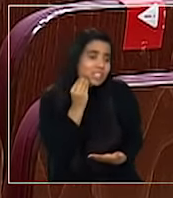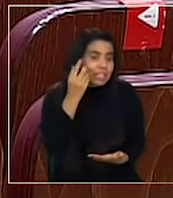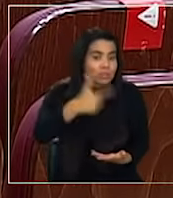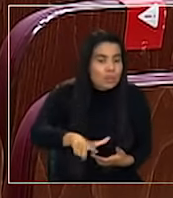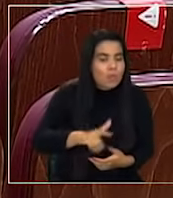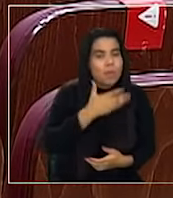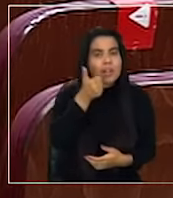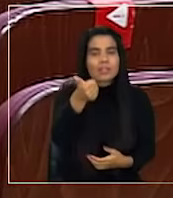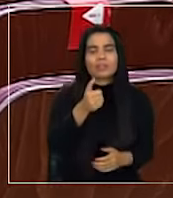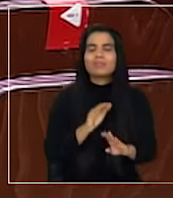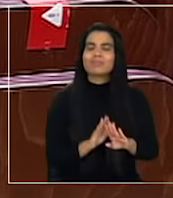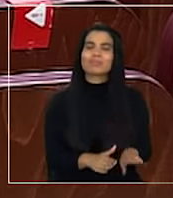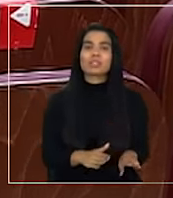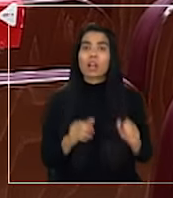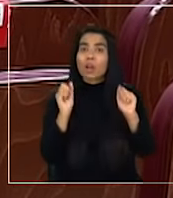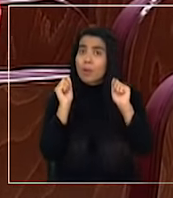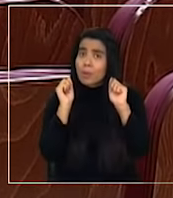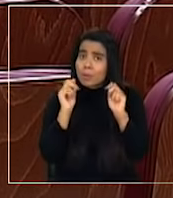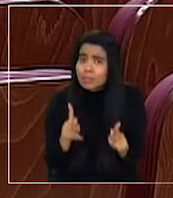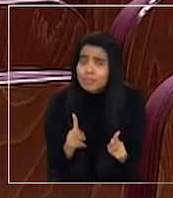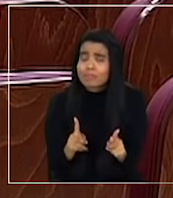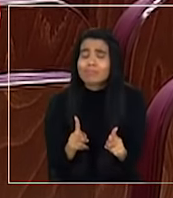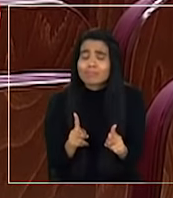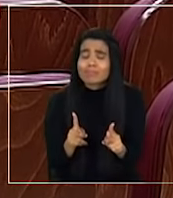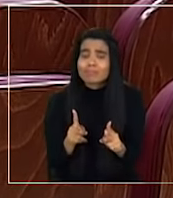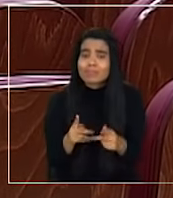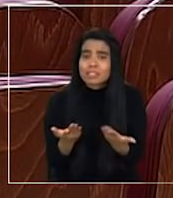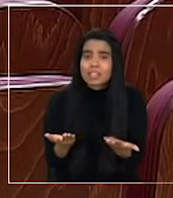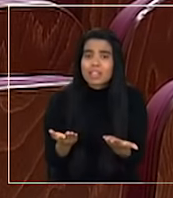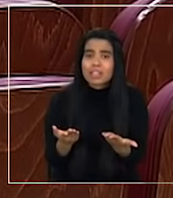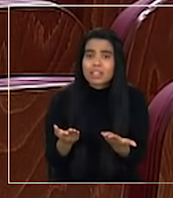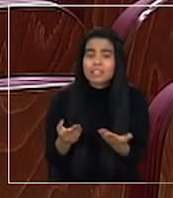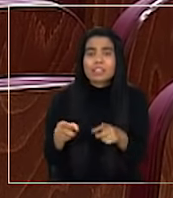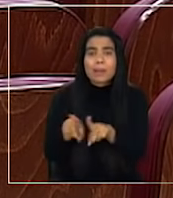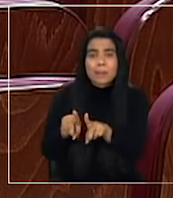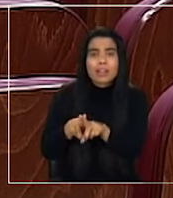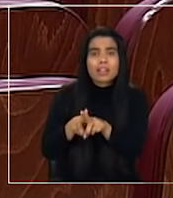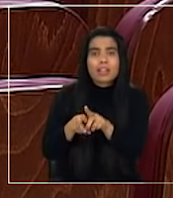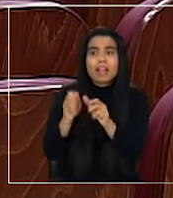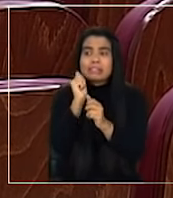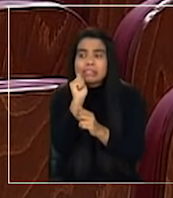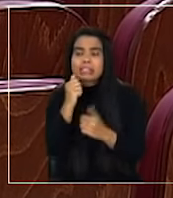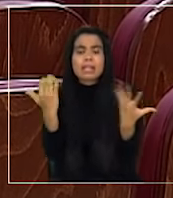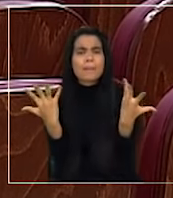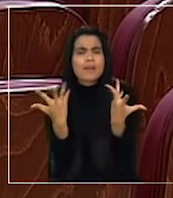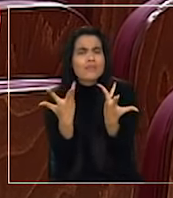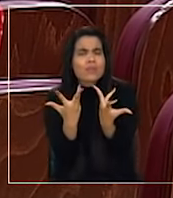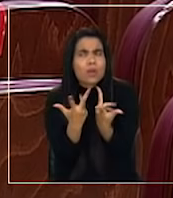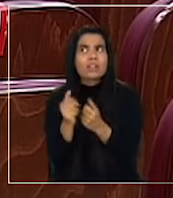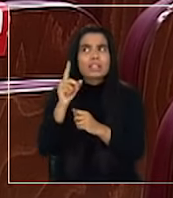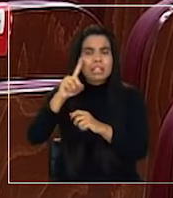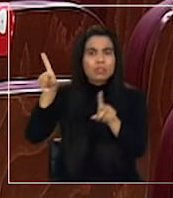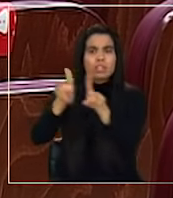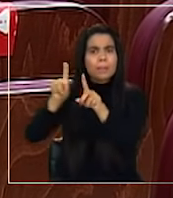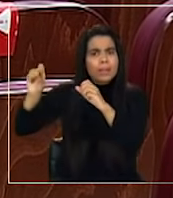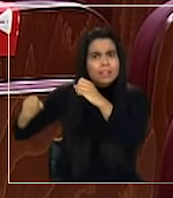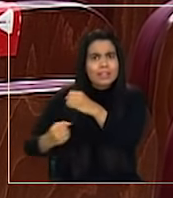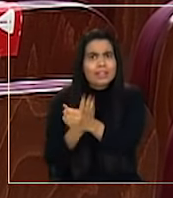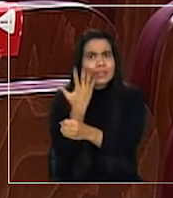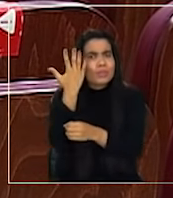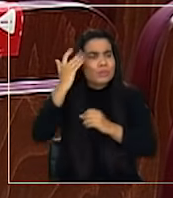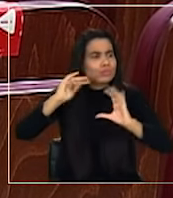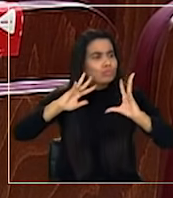aquilo, preste atenção, tudo bem, a ciência é maravilhosa, Deus é o autor de toda a ciência, que Deus abençoe